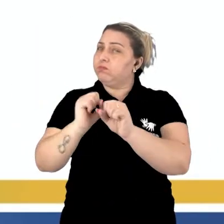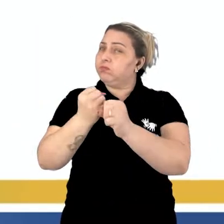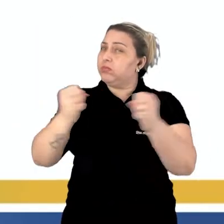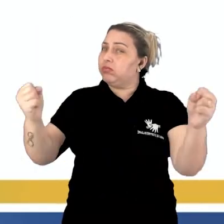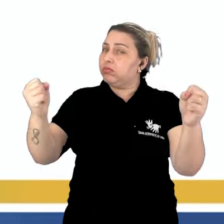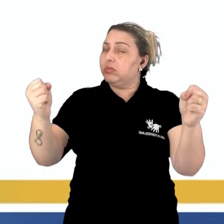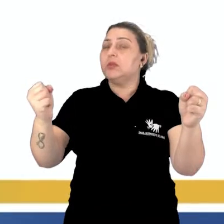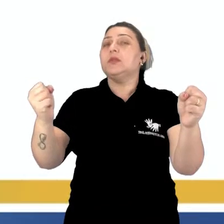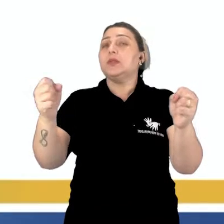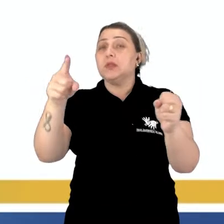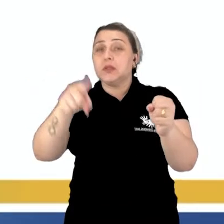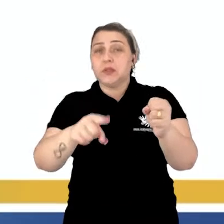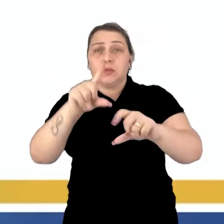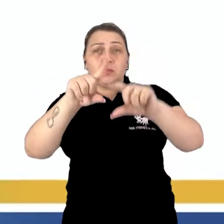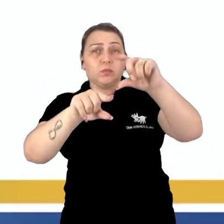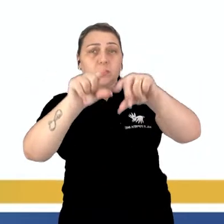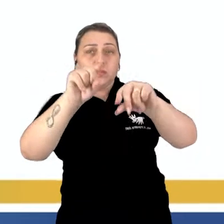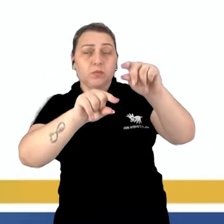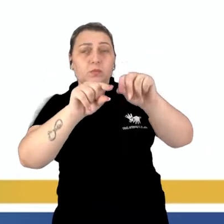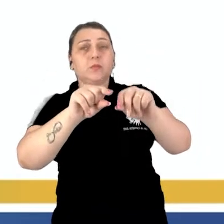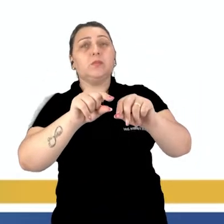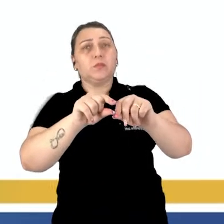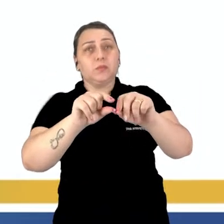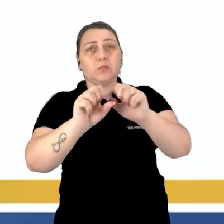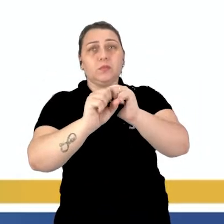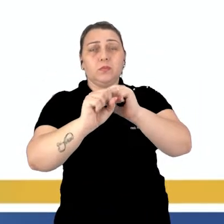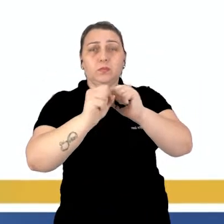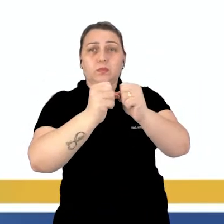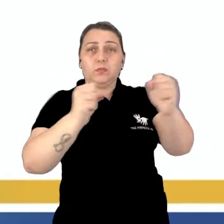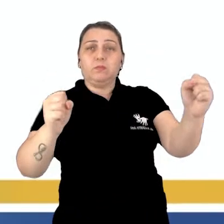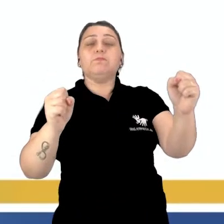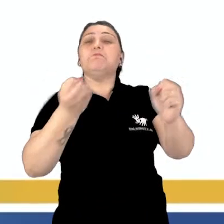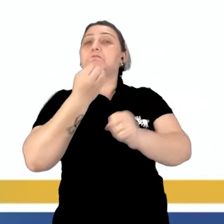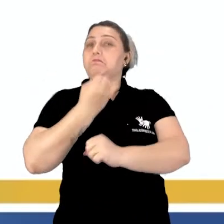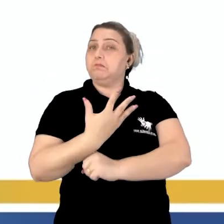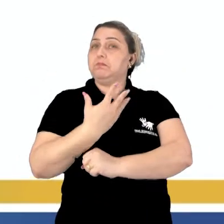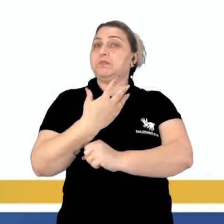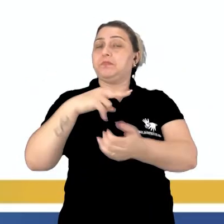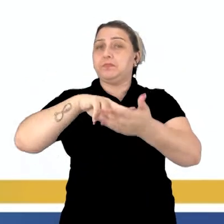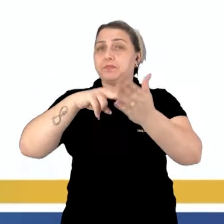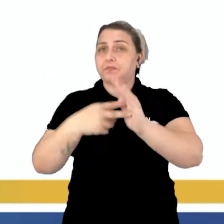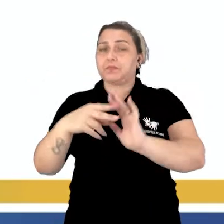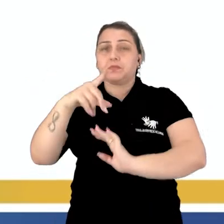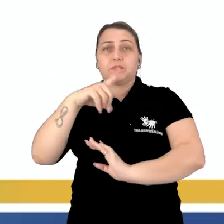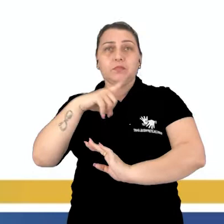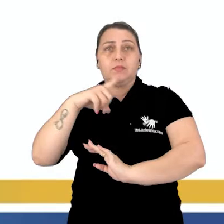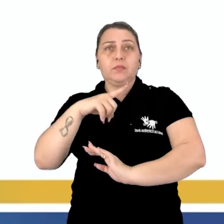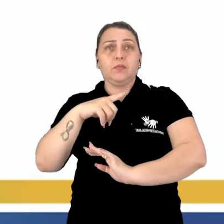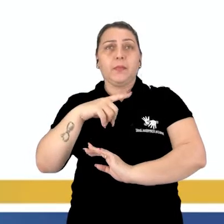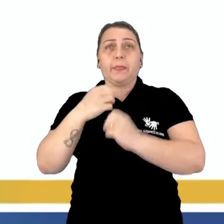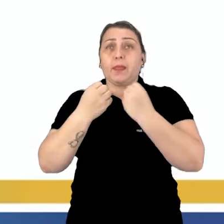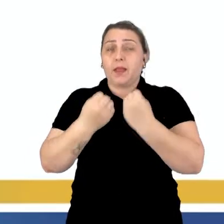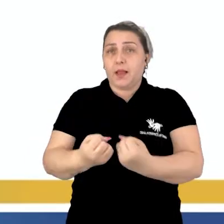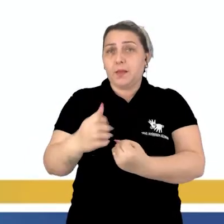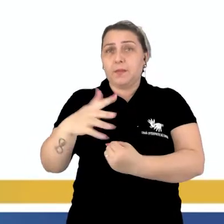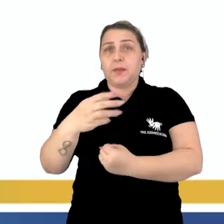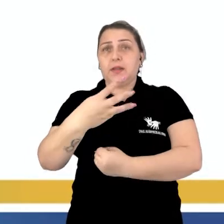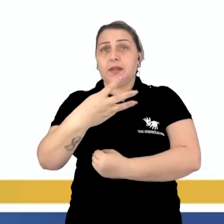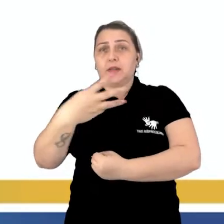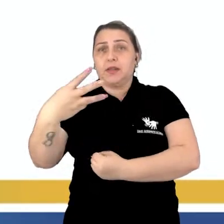grande, ele é uma estrela aí que tem até uma dimensão significativa. E ele tem uma massa que equivale